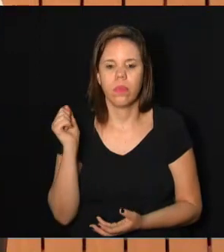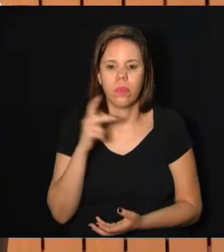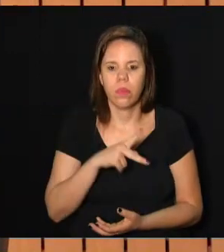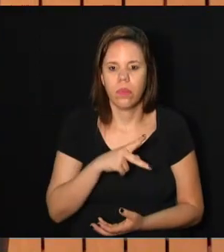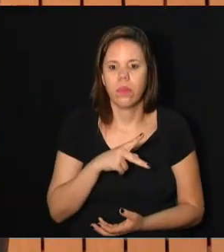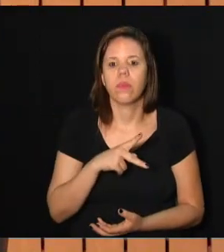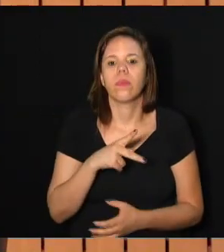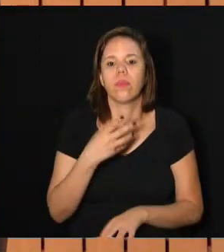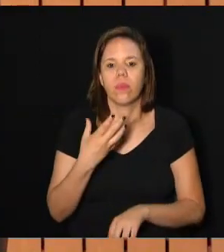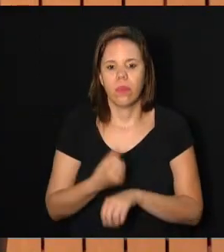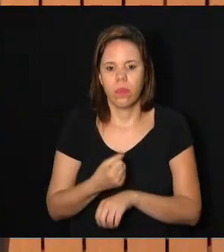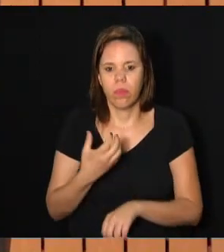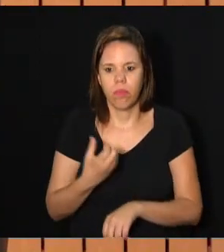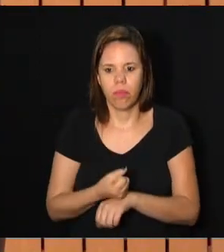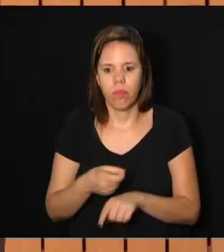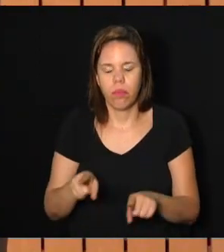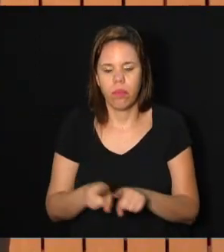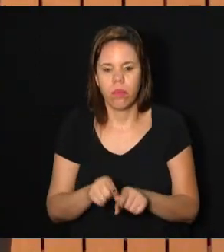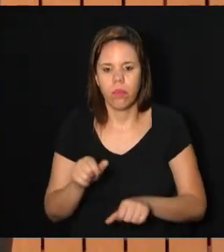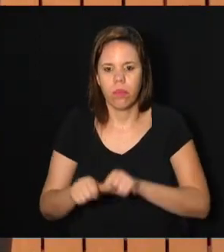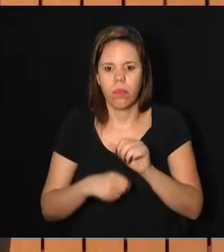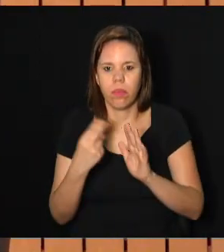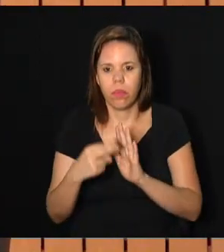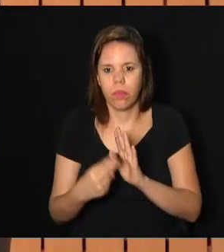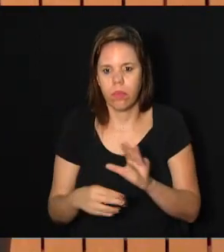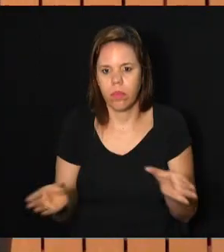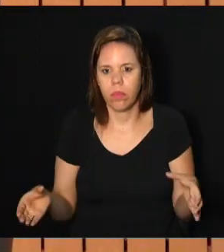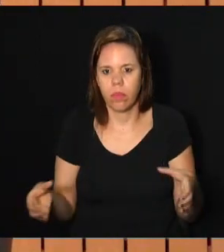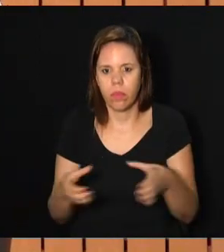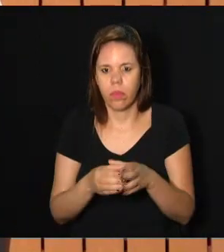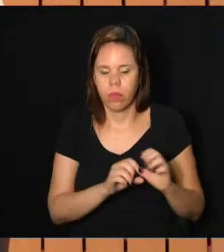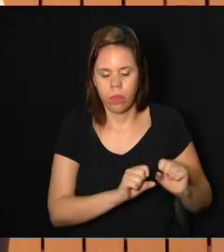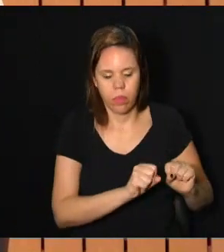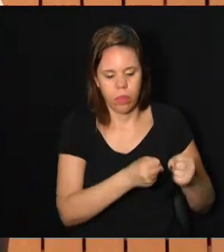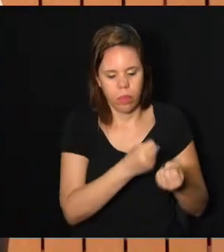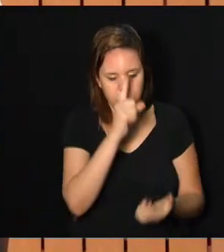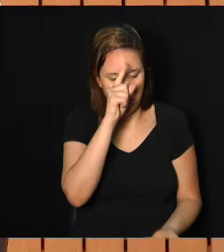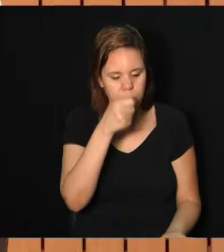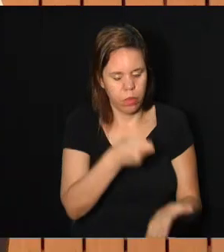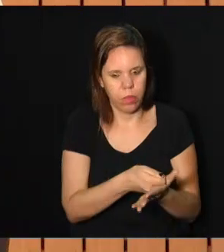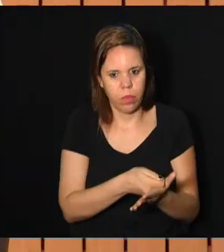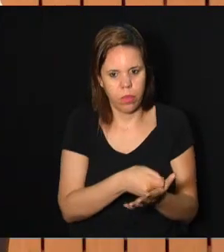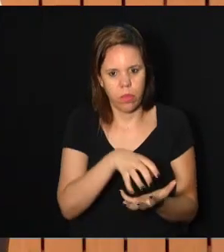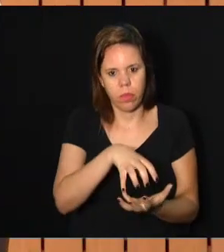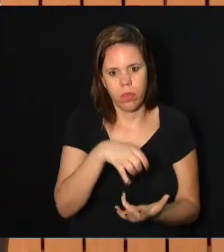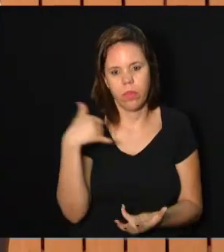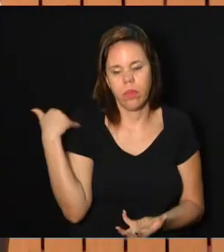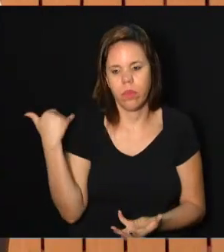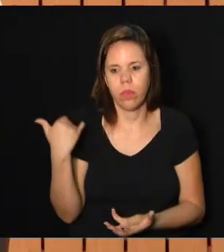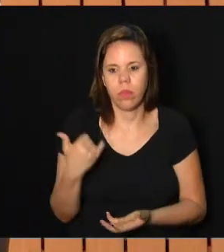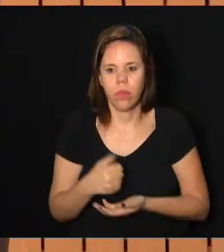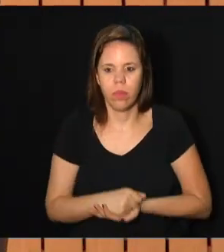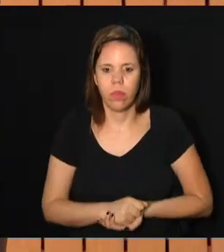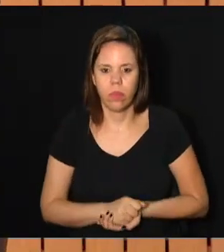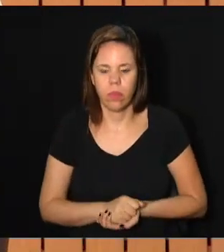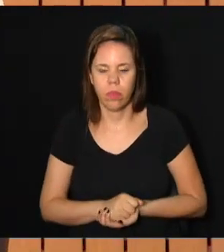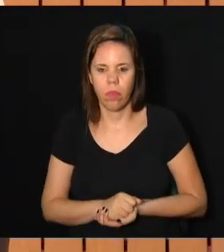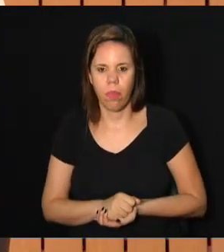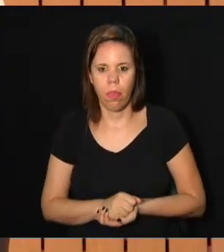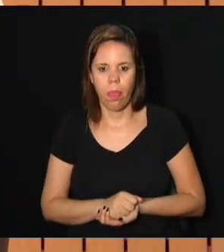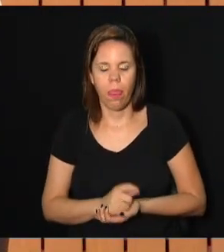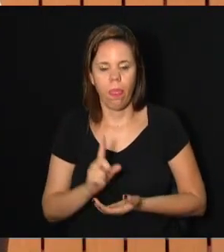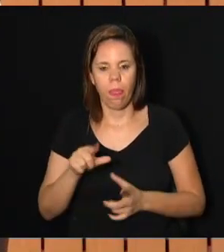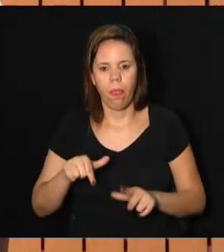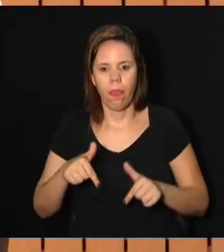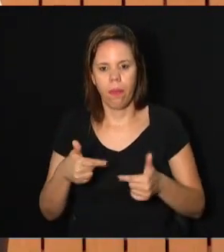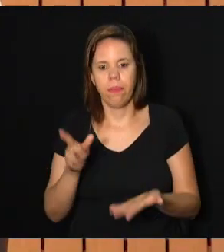Pensionistas, mudaria o nome para Comissão de Defesa e Garantia da Pessoa Idosa. É uma